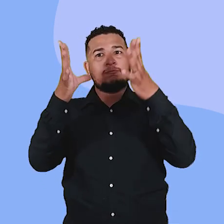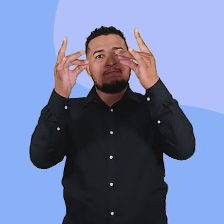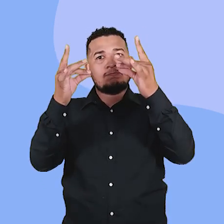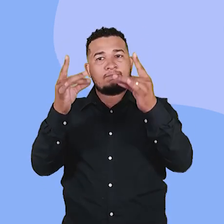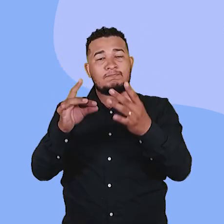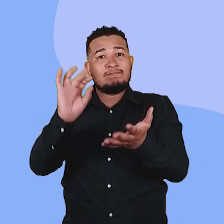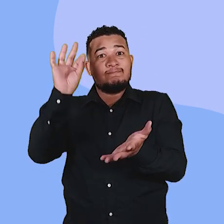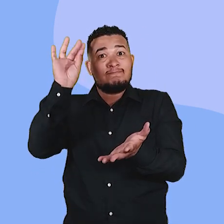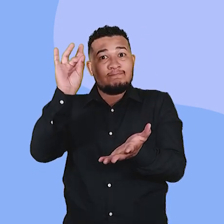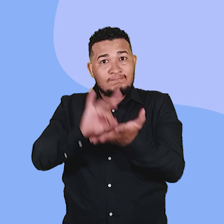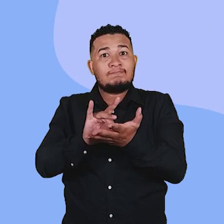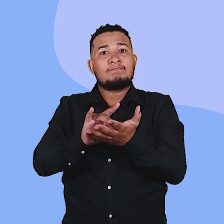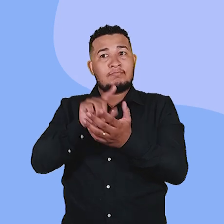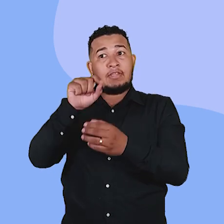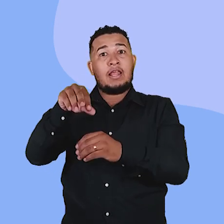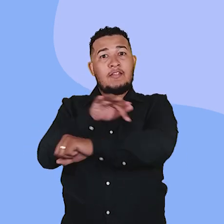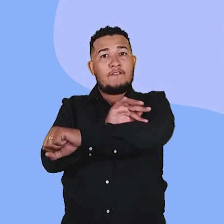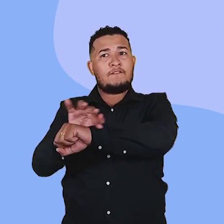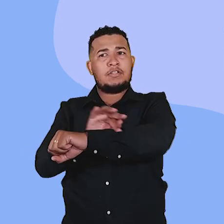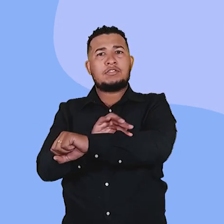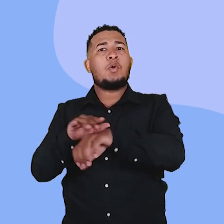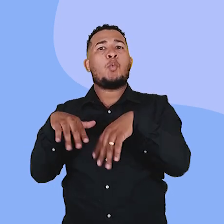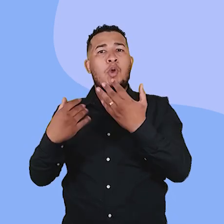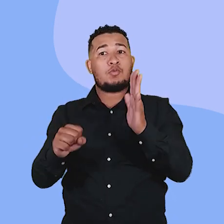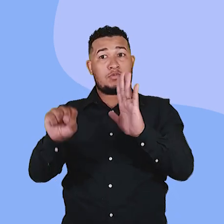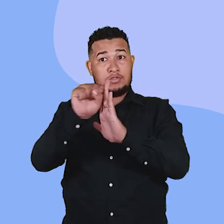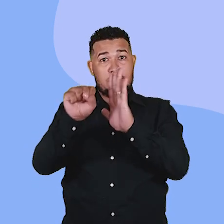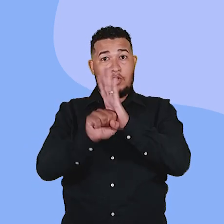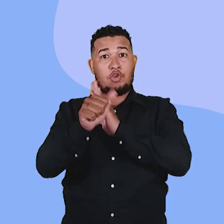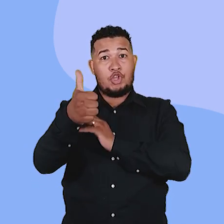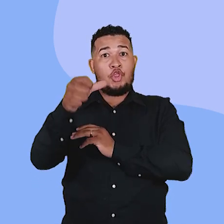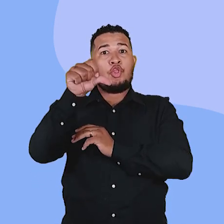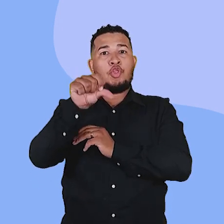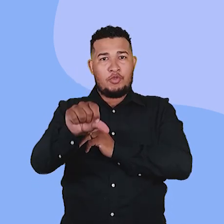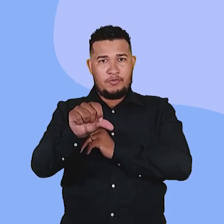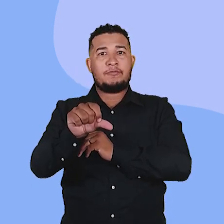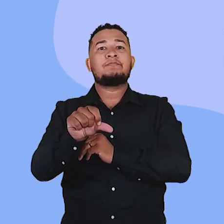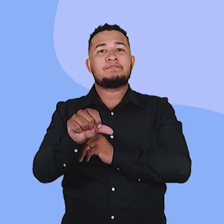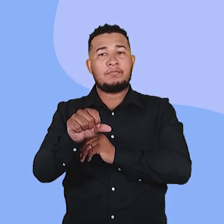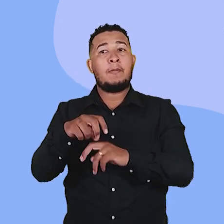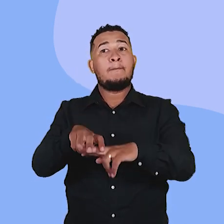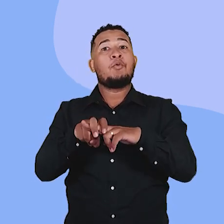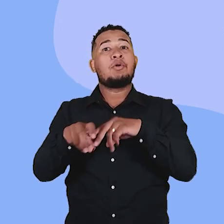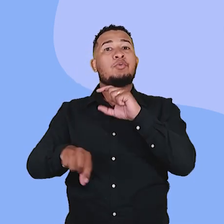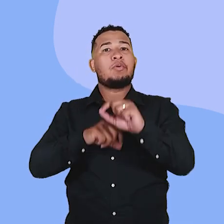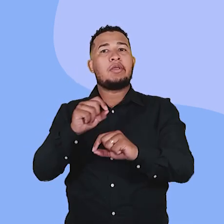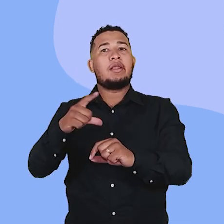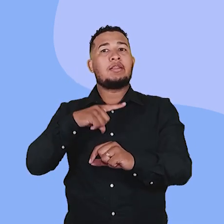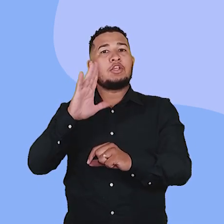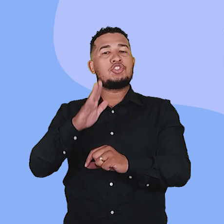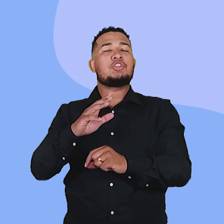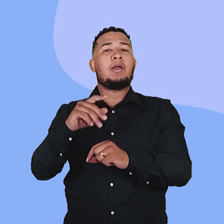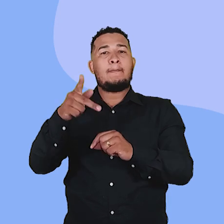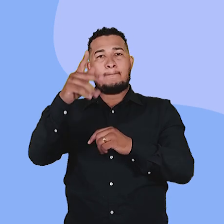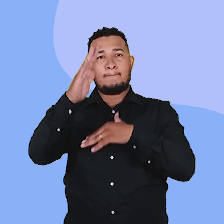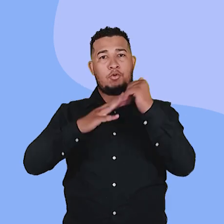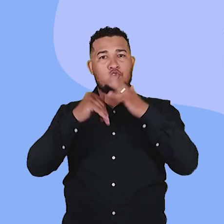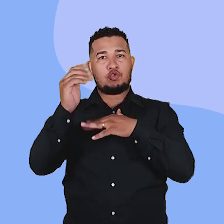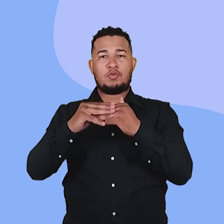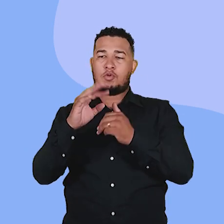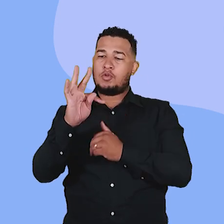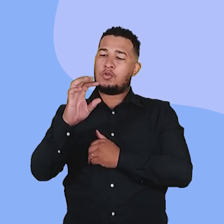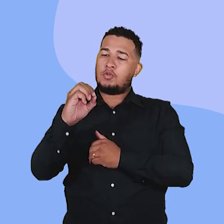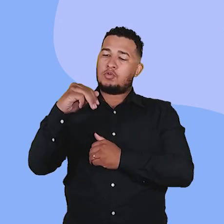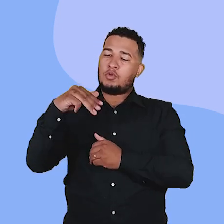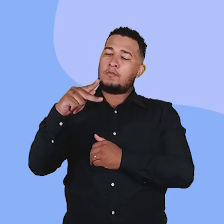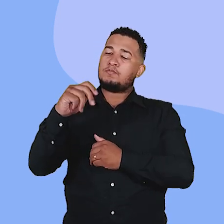definitivamente estabelecido na física no século XIX, graças aos trabalhos do cientista William Thomson,